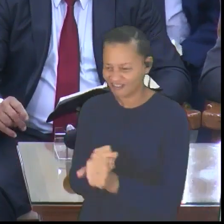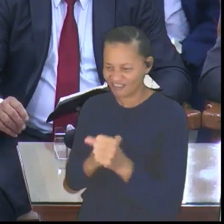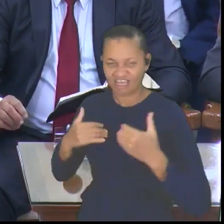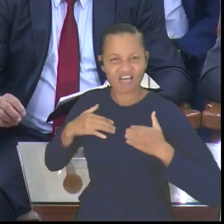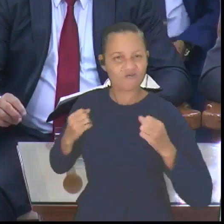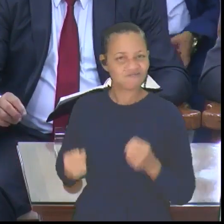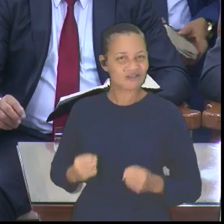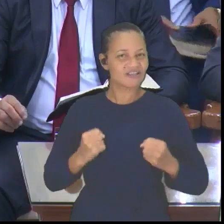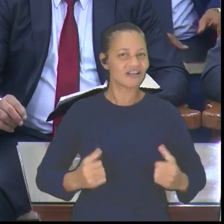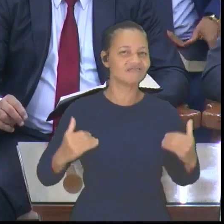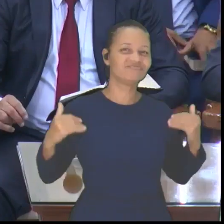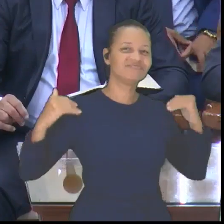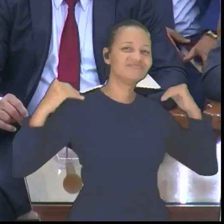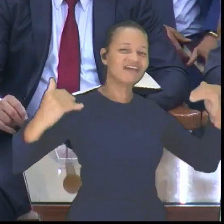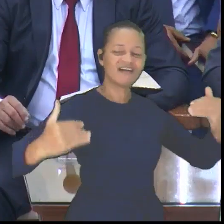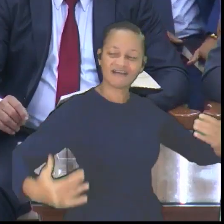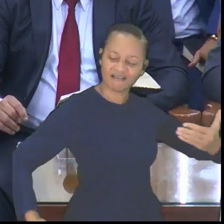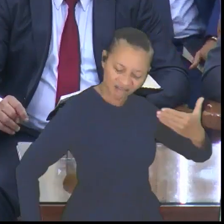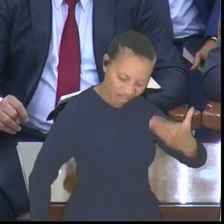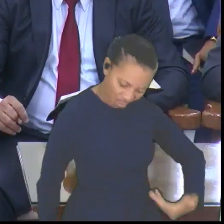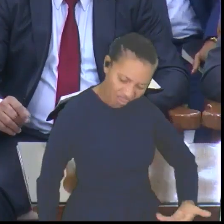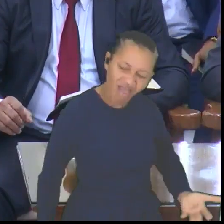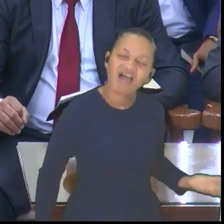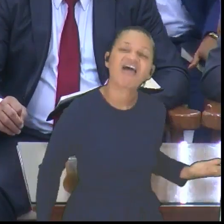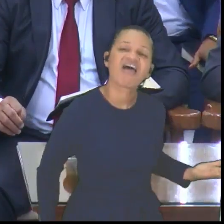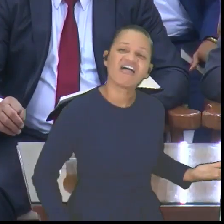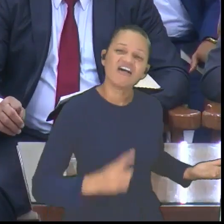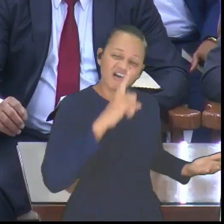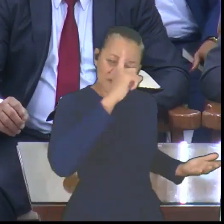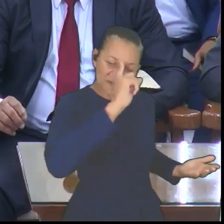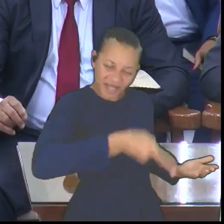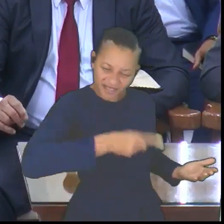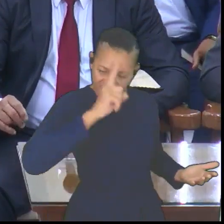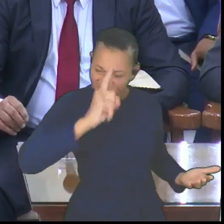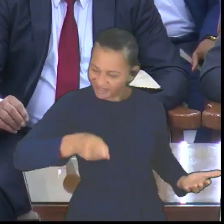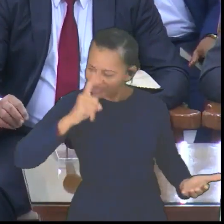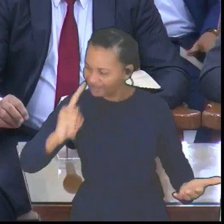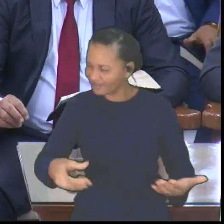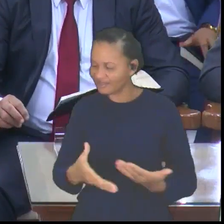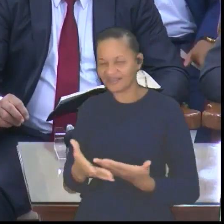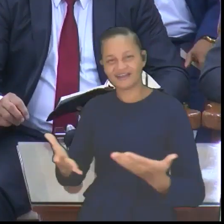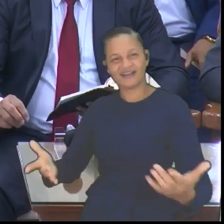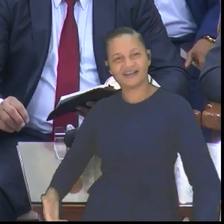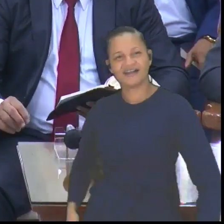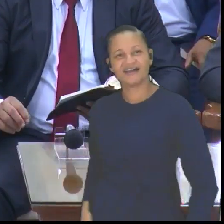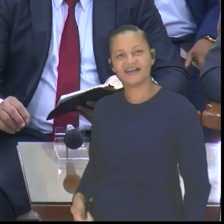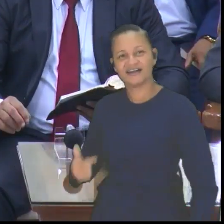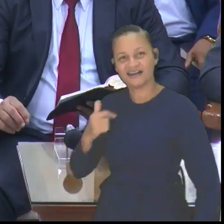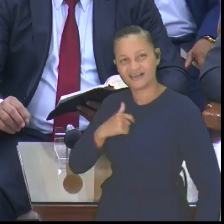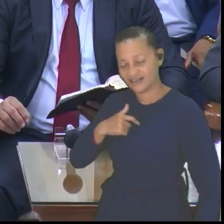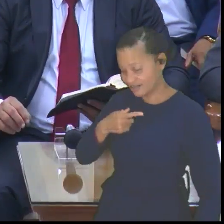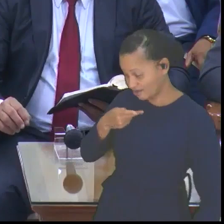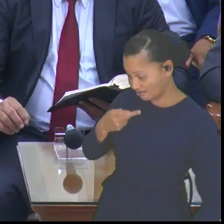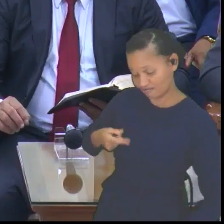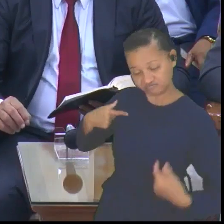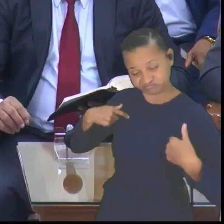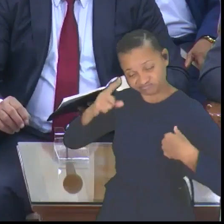meu. Eu que sou o manda-chuva aqui. Eu quem dito aqui as